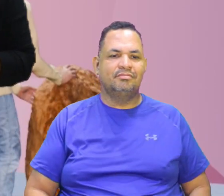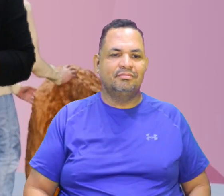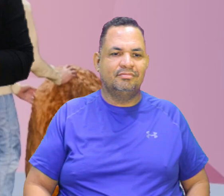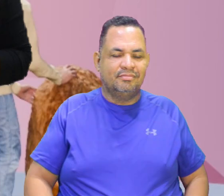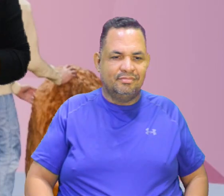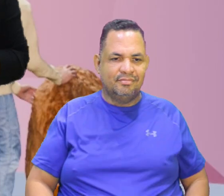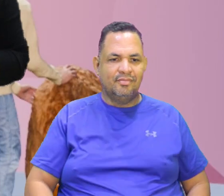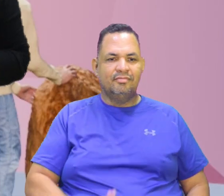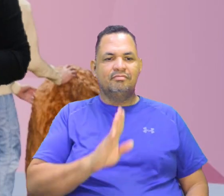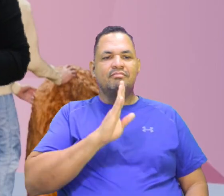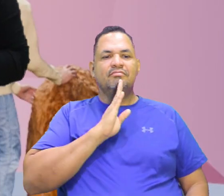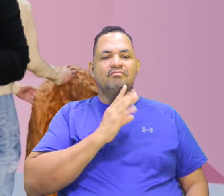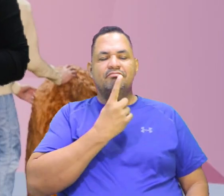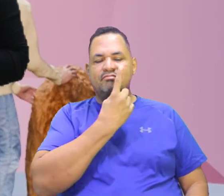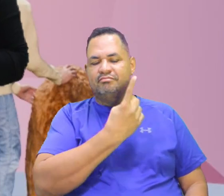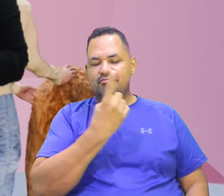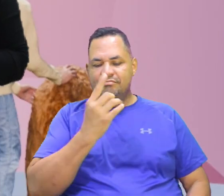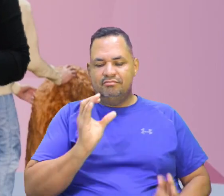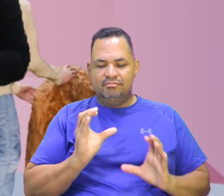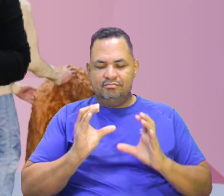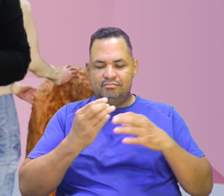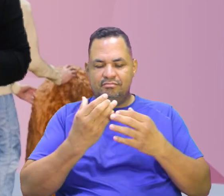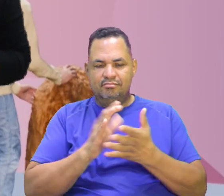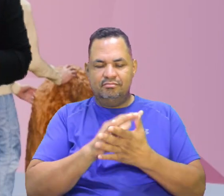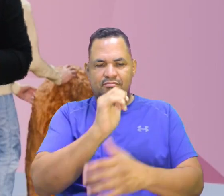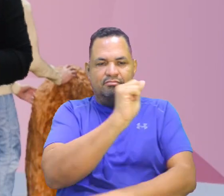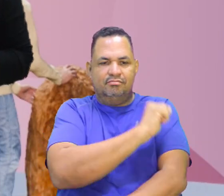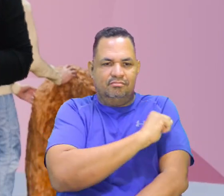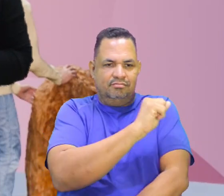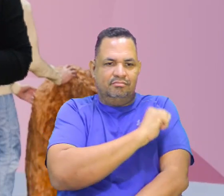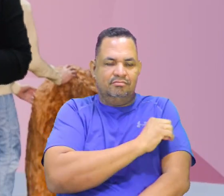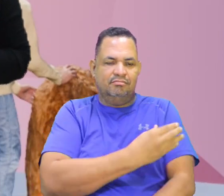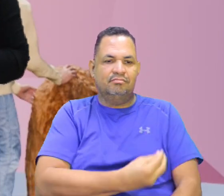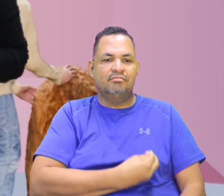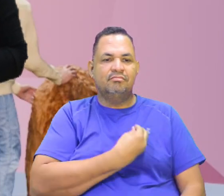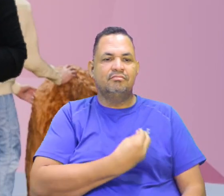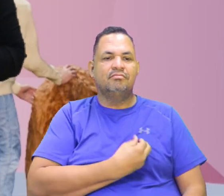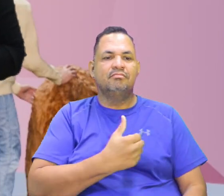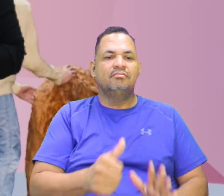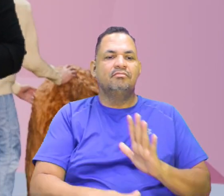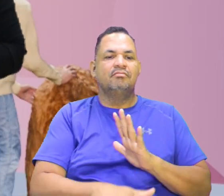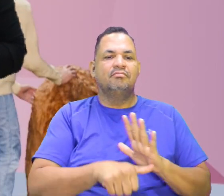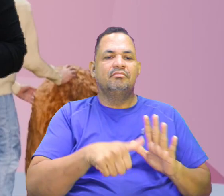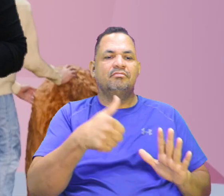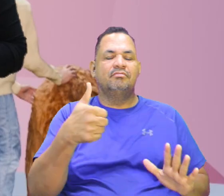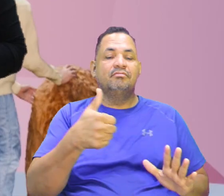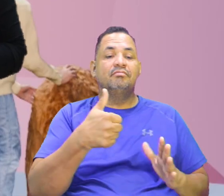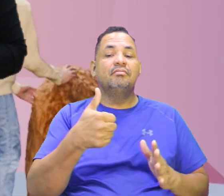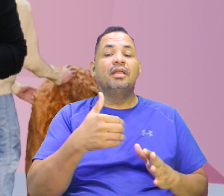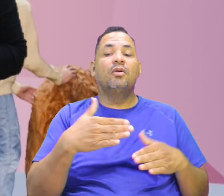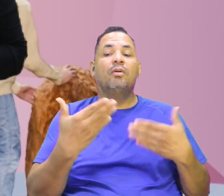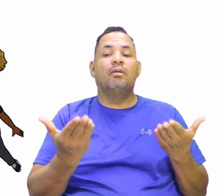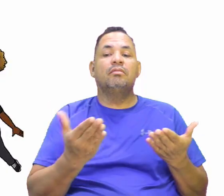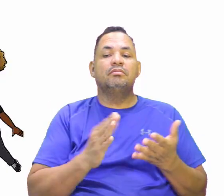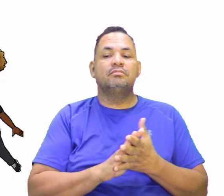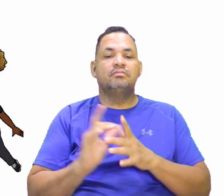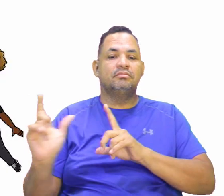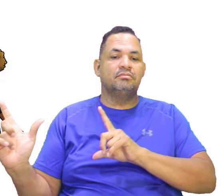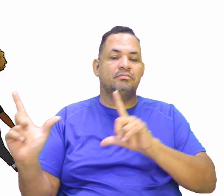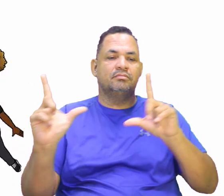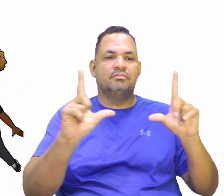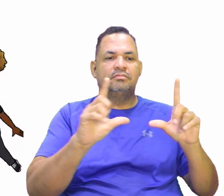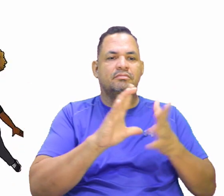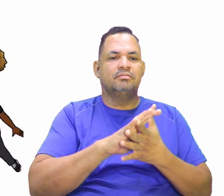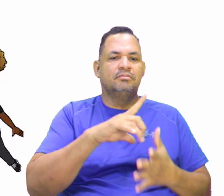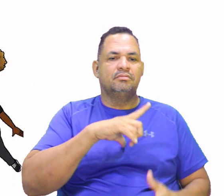lá, então, conhecer cada turma que está fazendo presente aqui. Qual é a primeira turma, amado? Joga na tela.